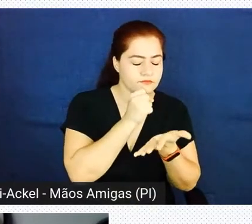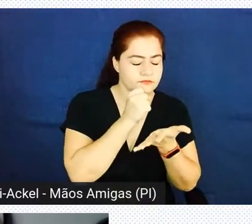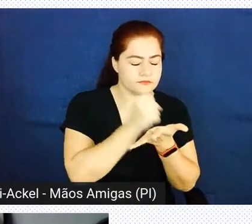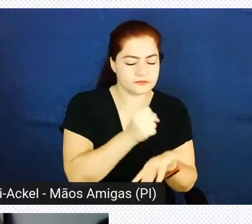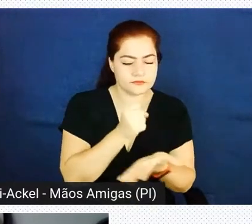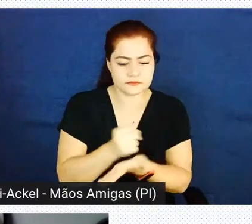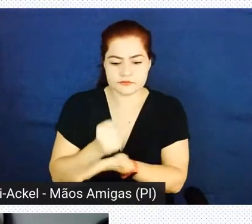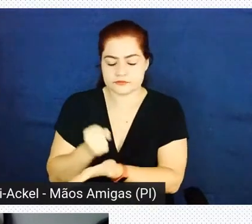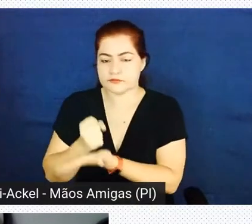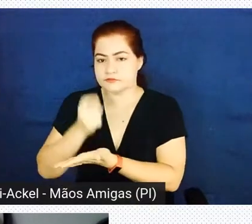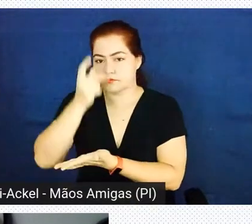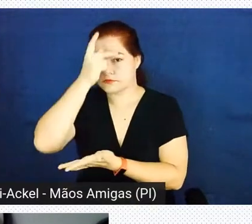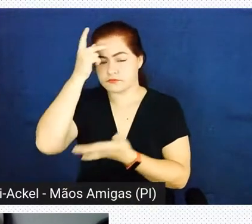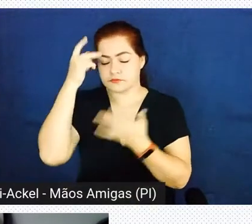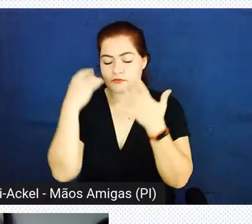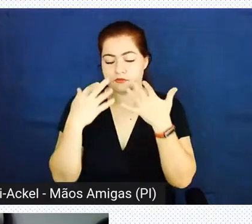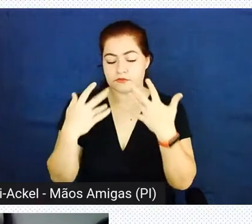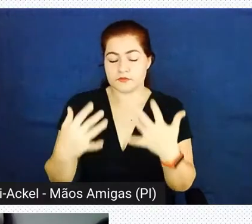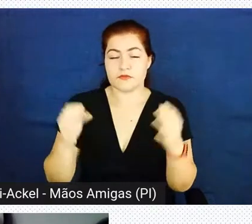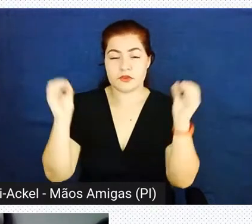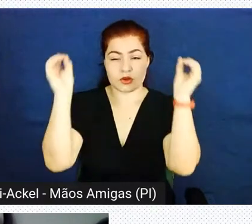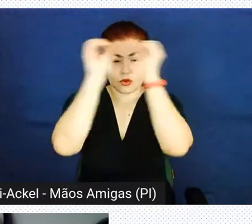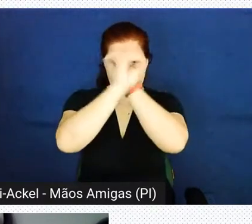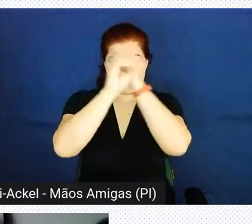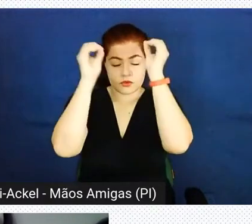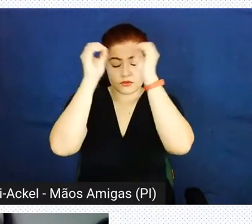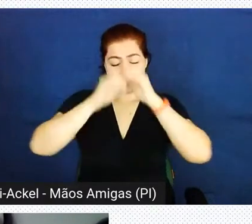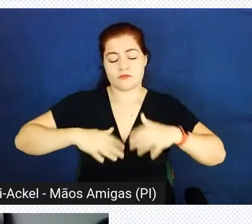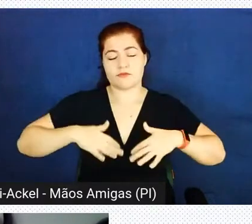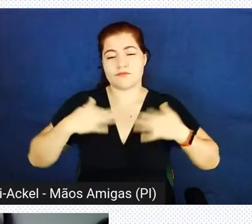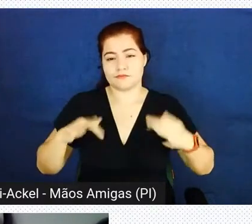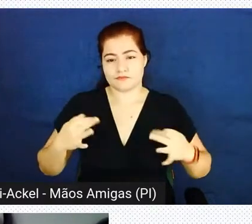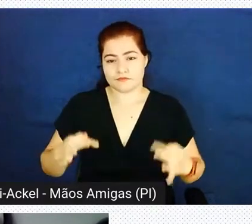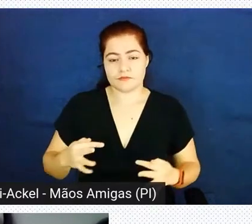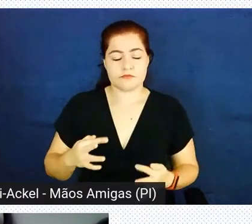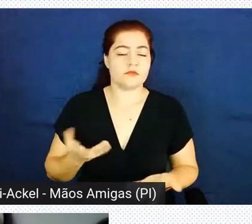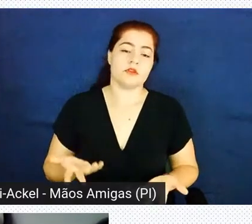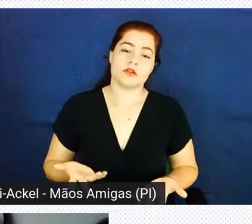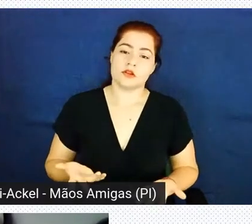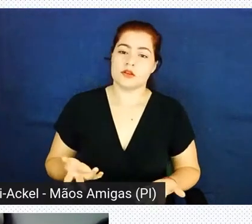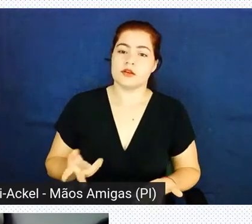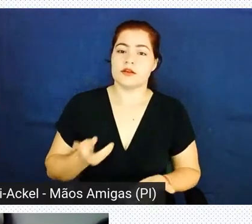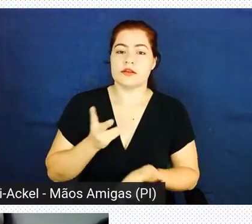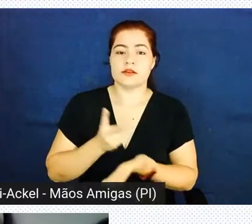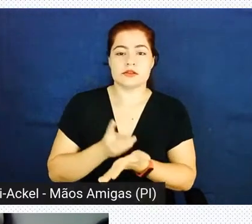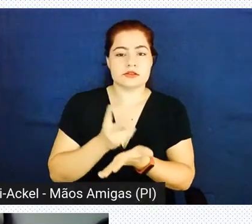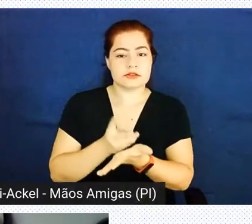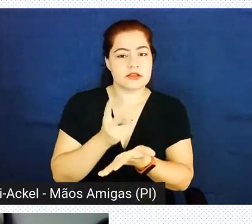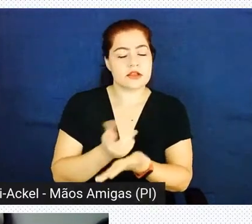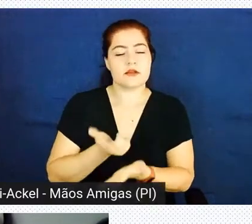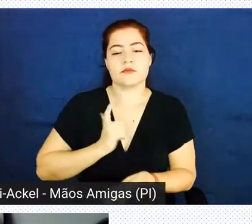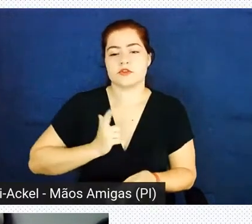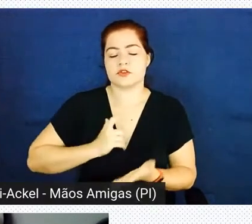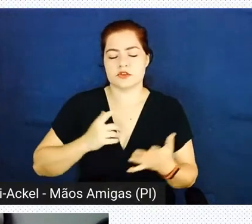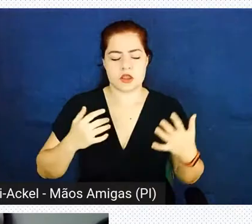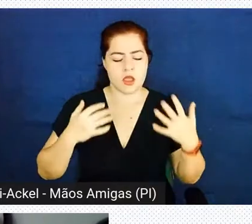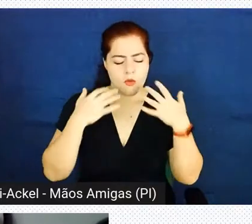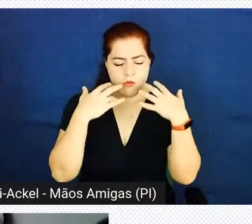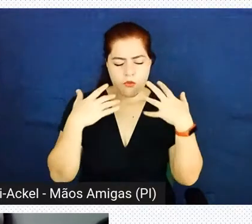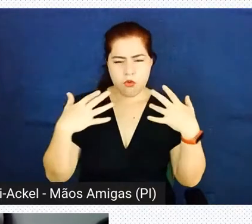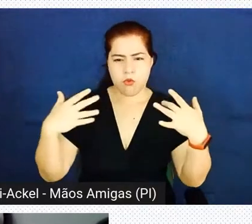multidões que o buscavam. Era sempre assim, tinha sempre uma massa volumosa